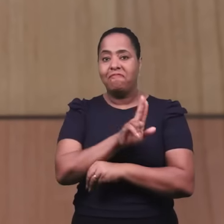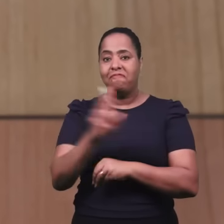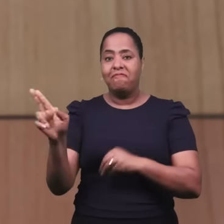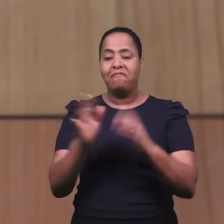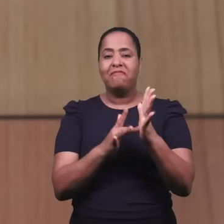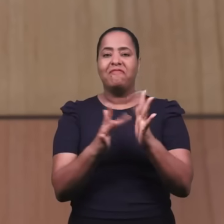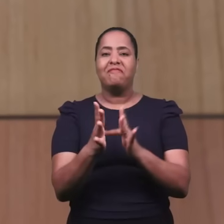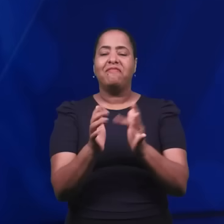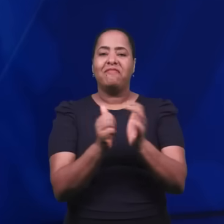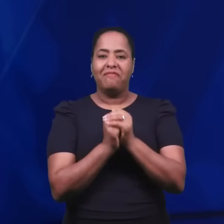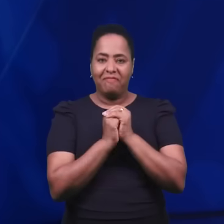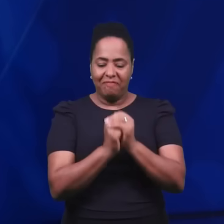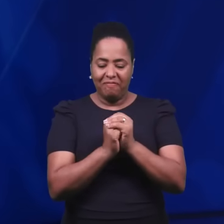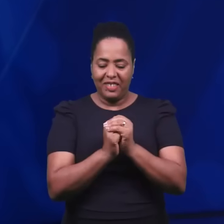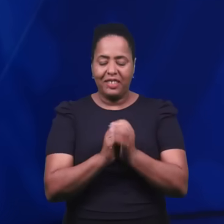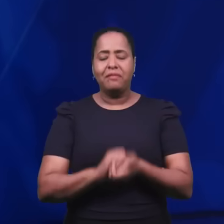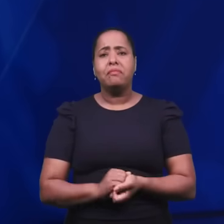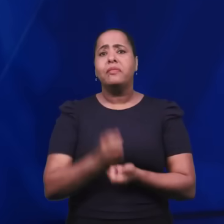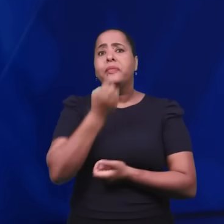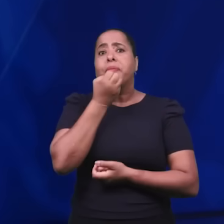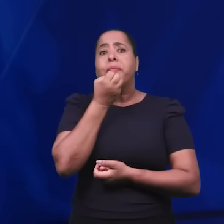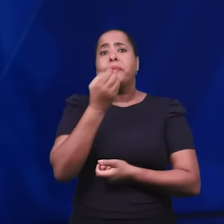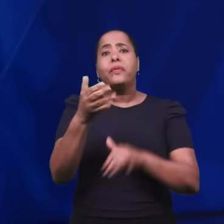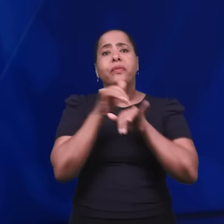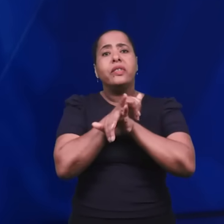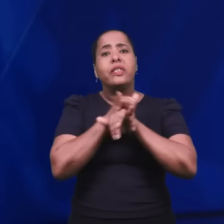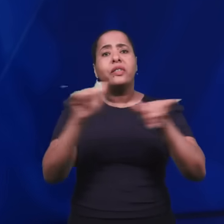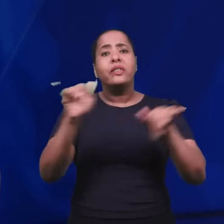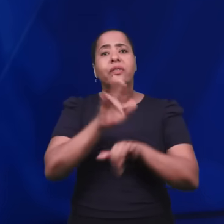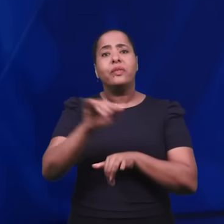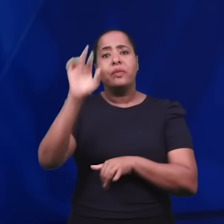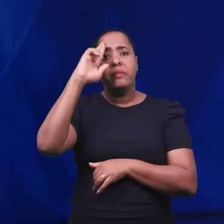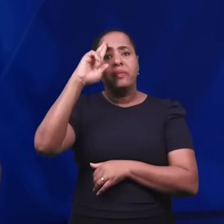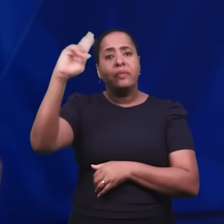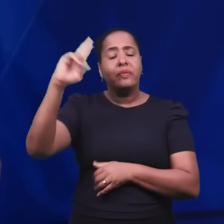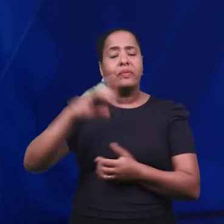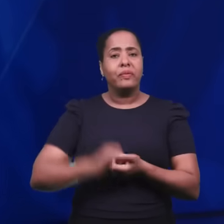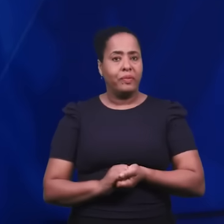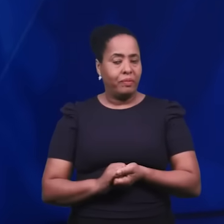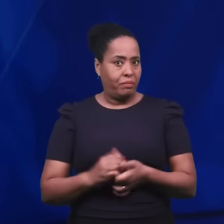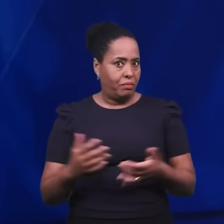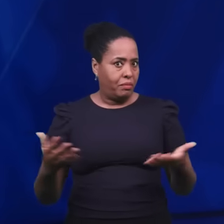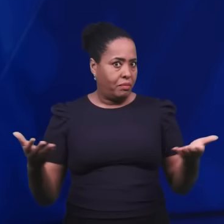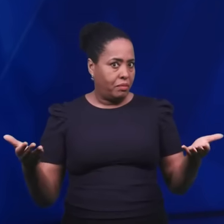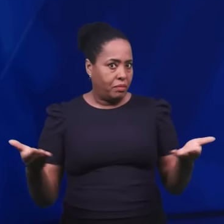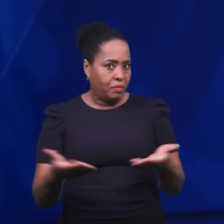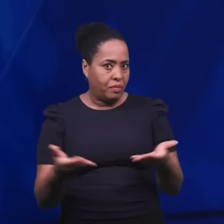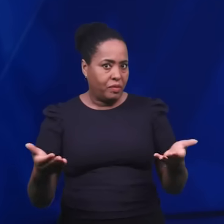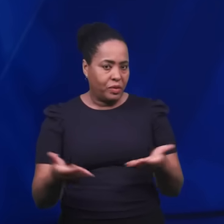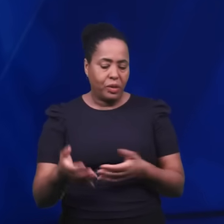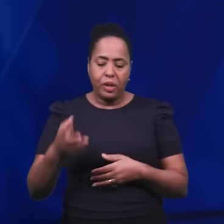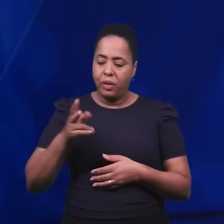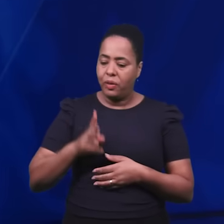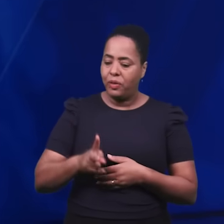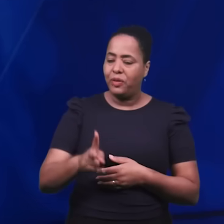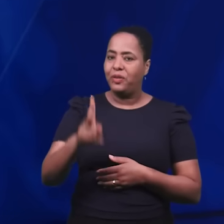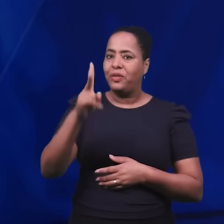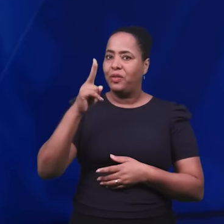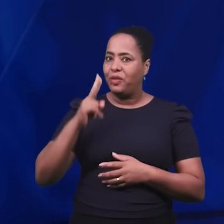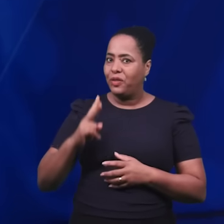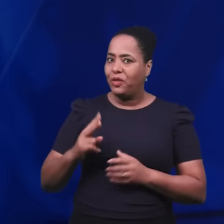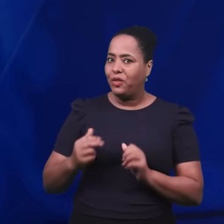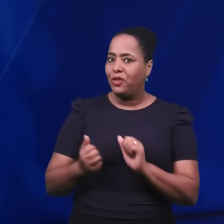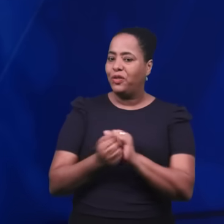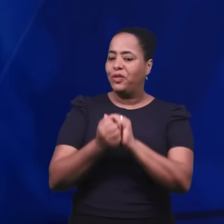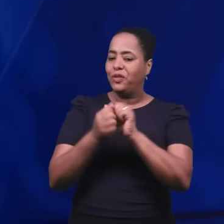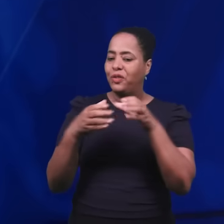Jesus. Amém. Bendito seja o nome do Senhor. Agora, nesse mesmo sentido, nós vamos cantar junto com o